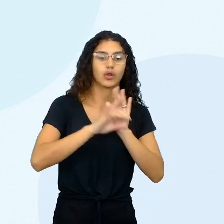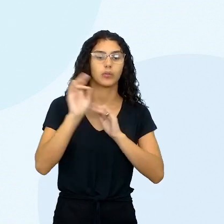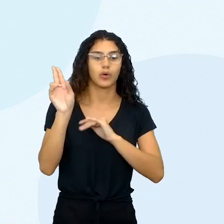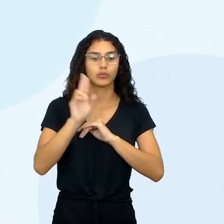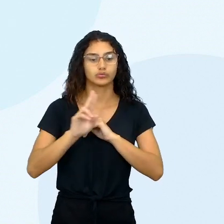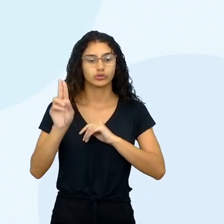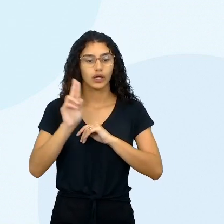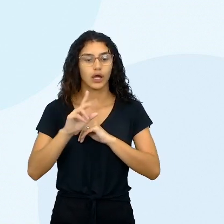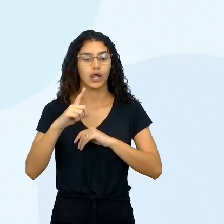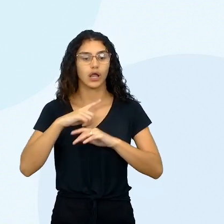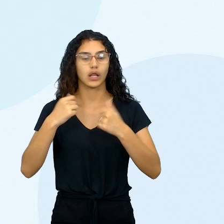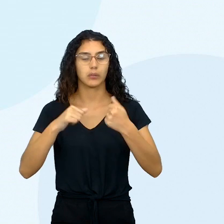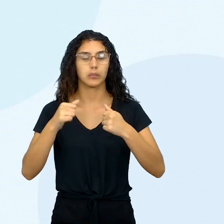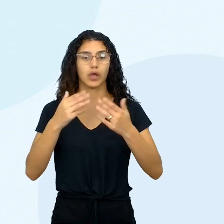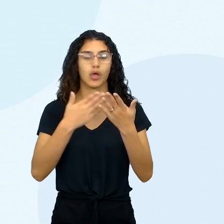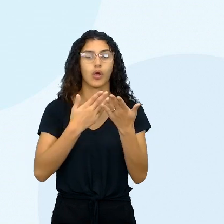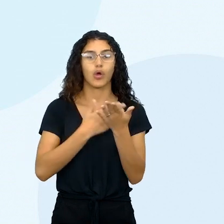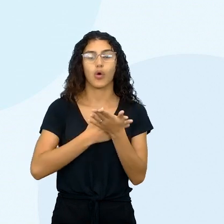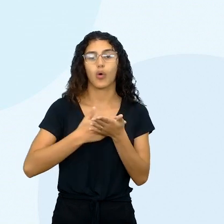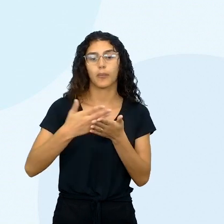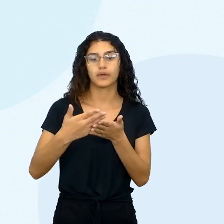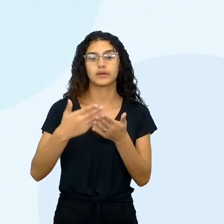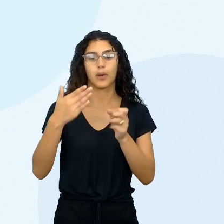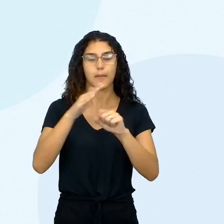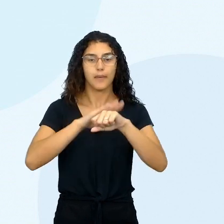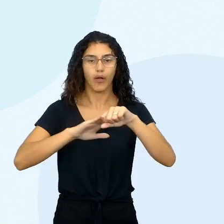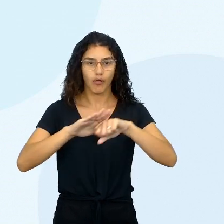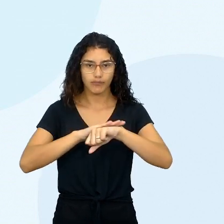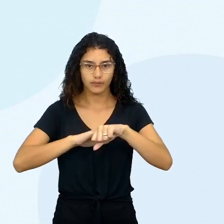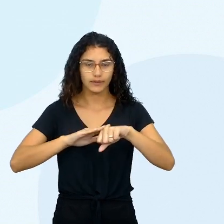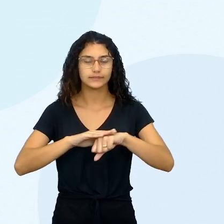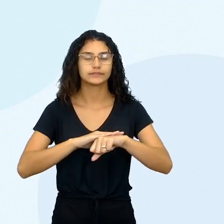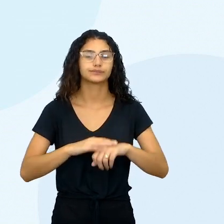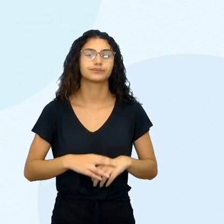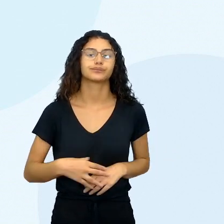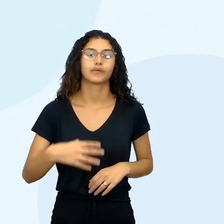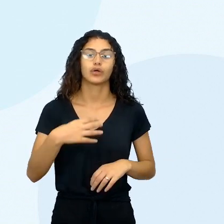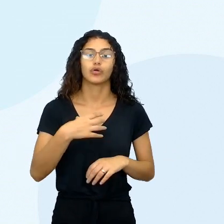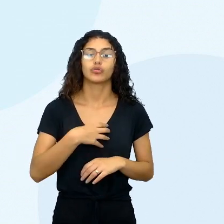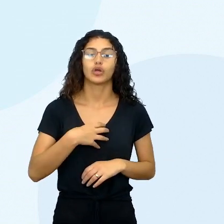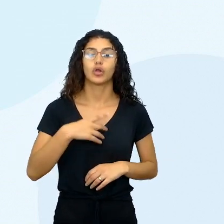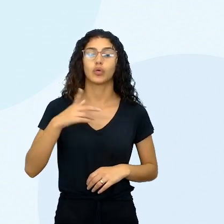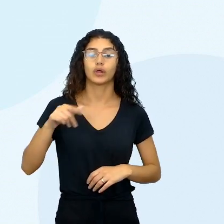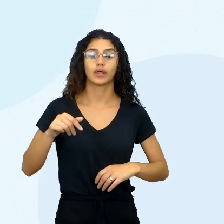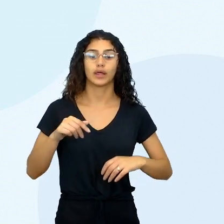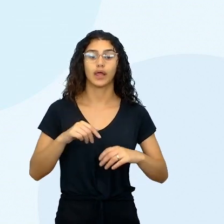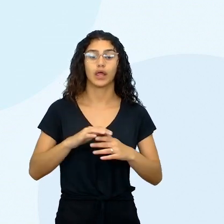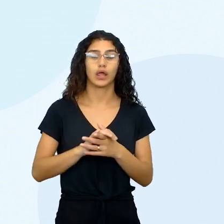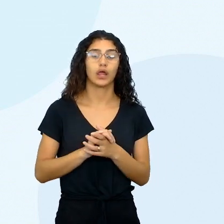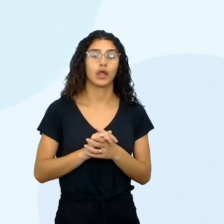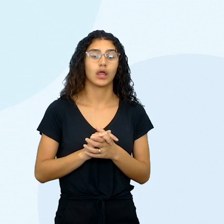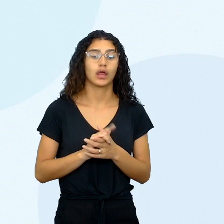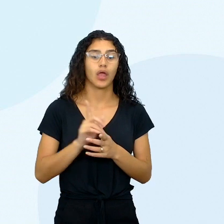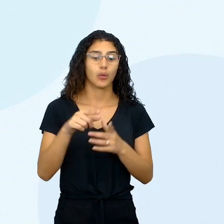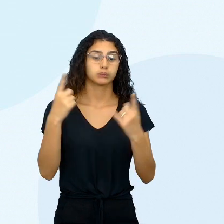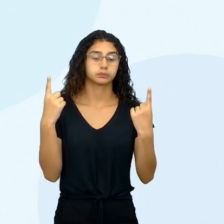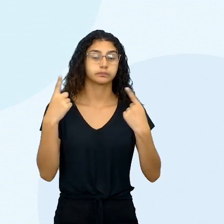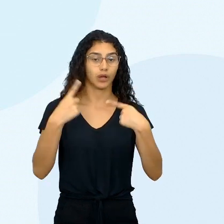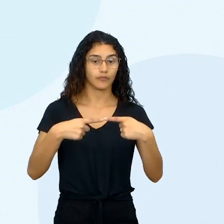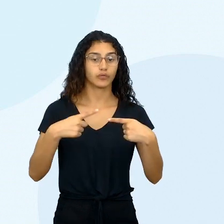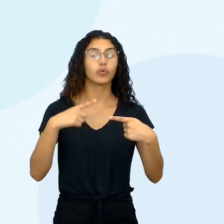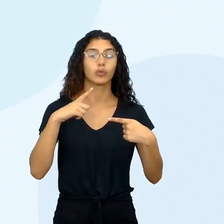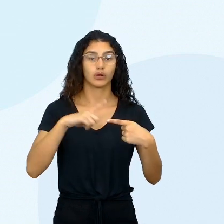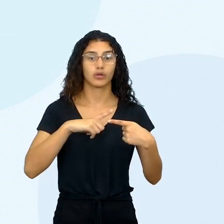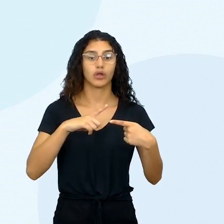climática. E eu gosto sempre de começar esse bate-papo, né, falando que a emergência climática, de longe, é o único desafio